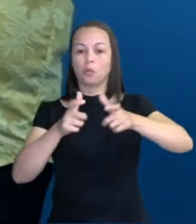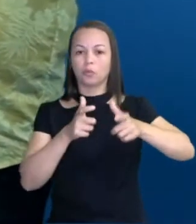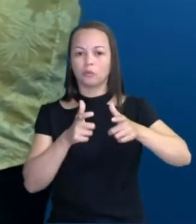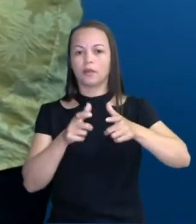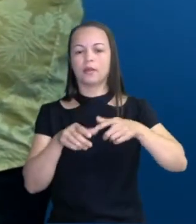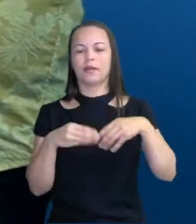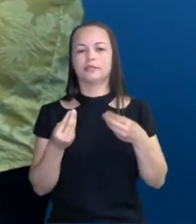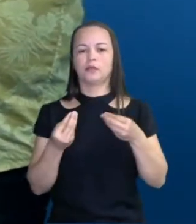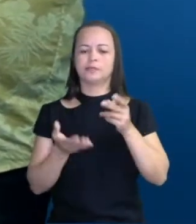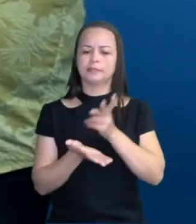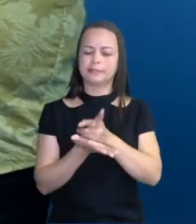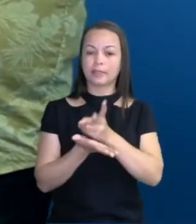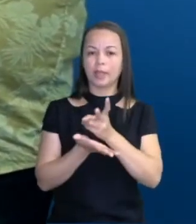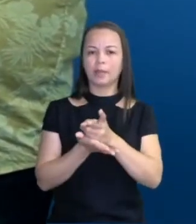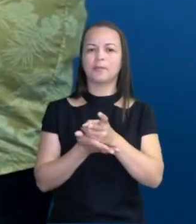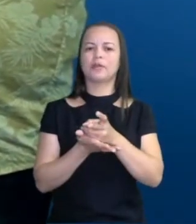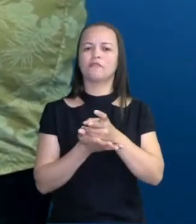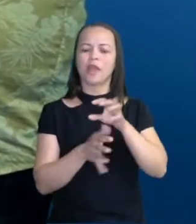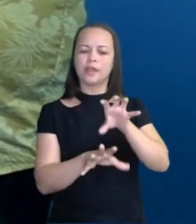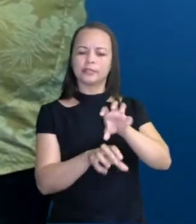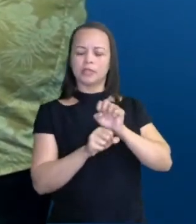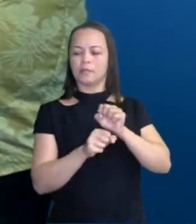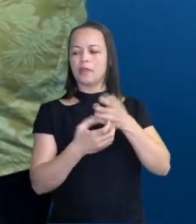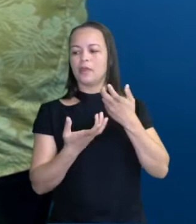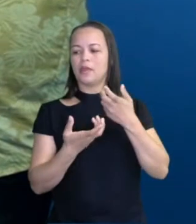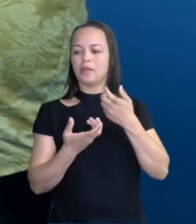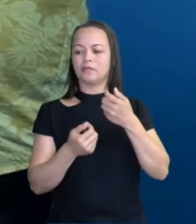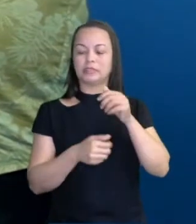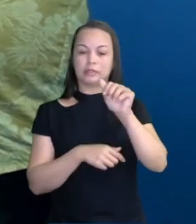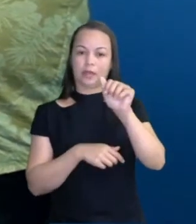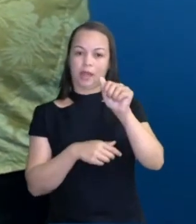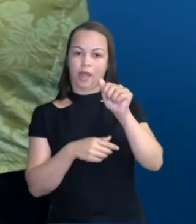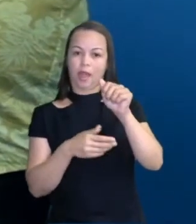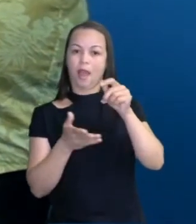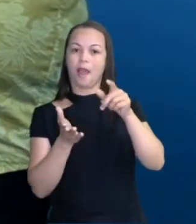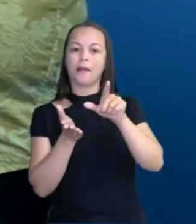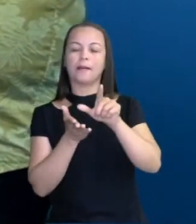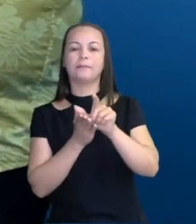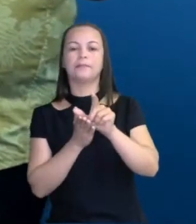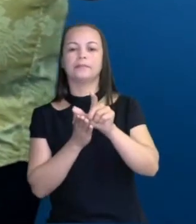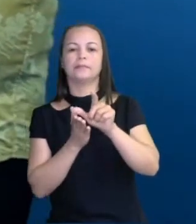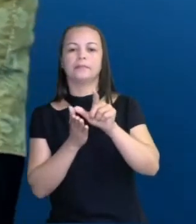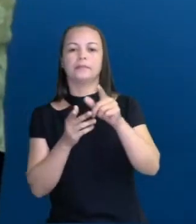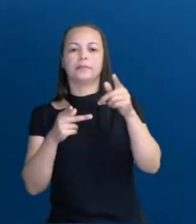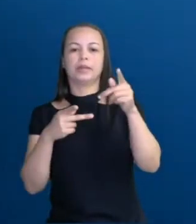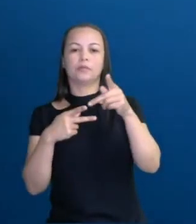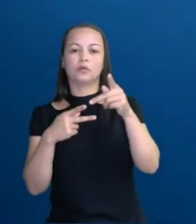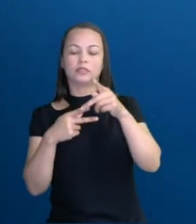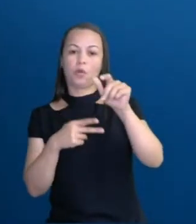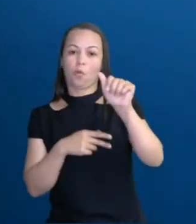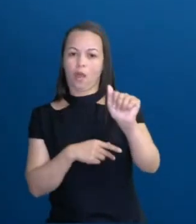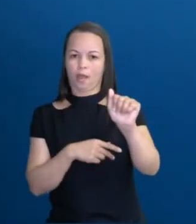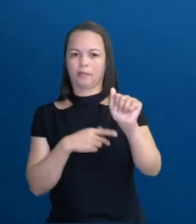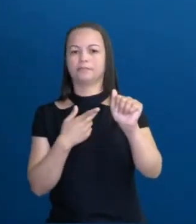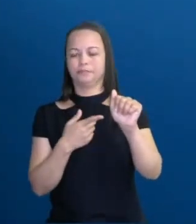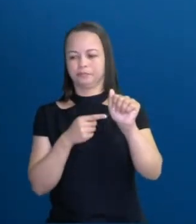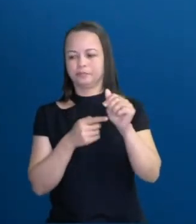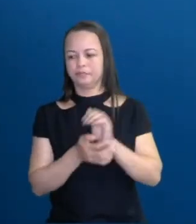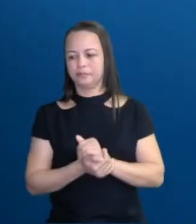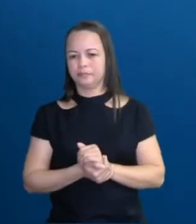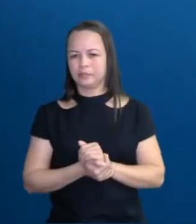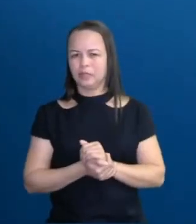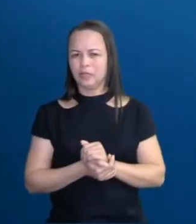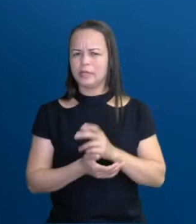ele sempre vai receber a preposição a no nosso dia a dia tá É